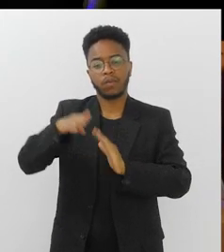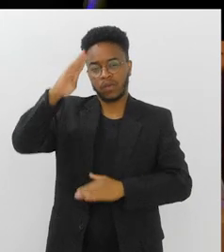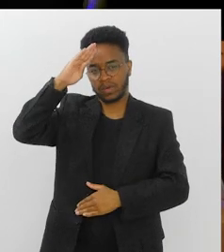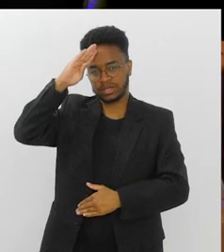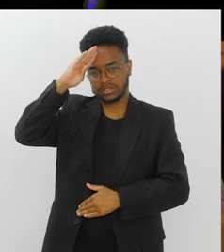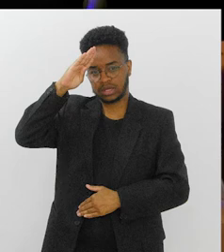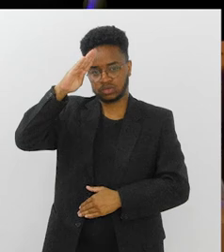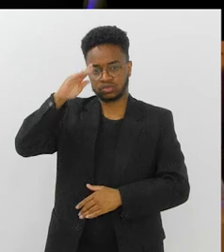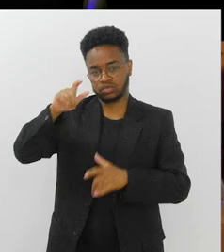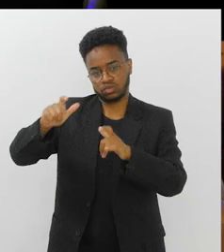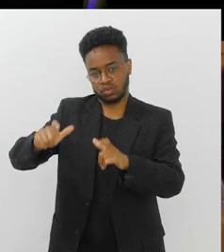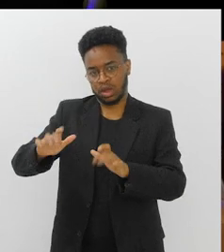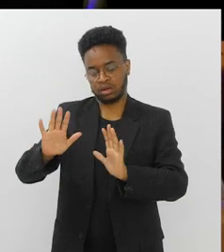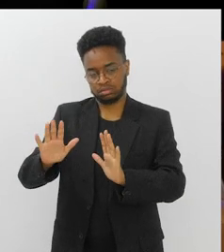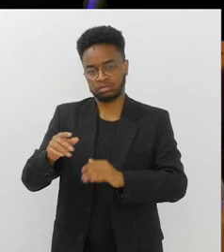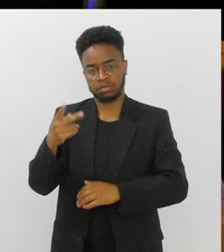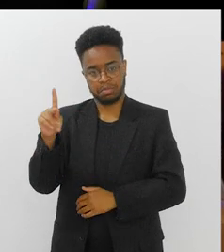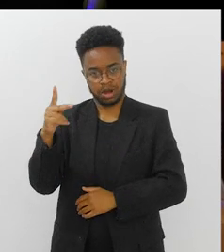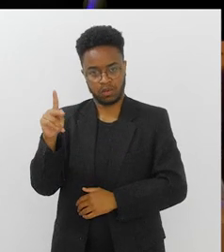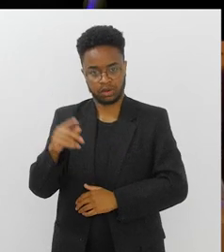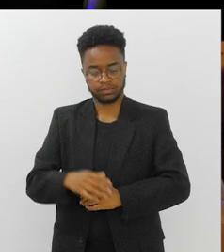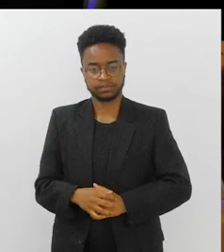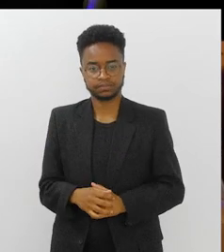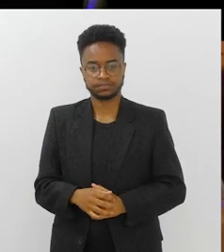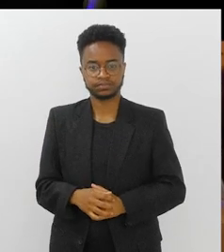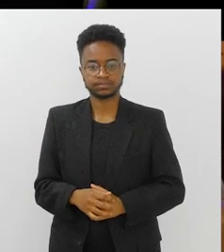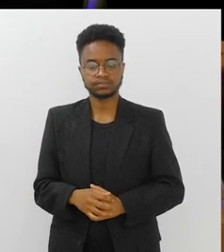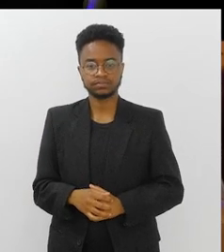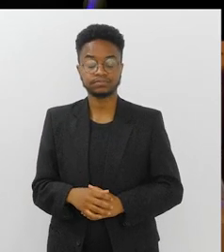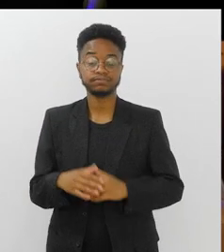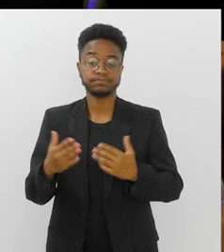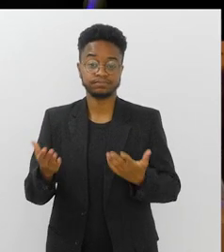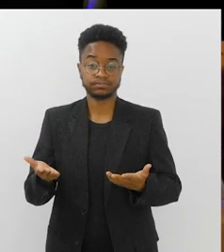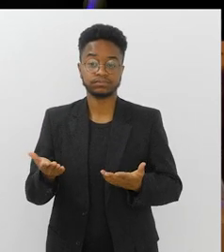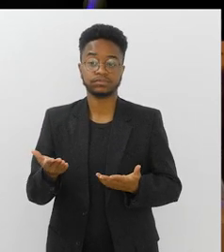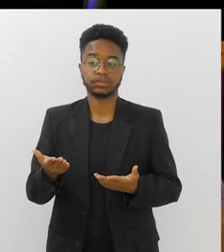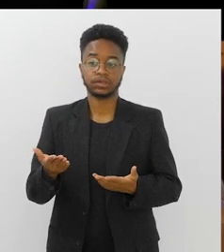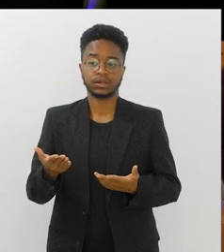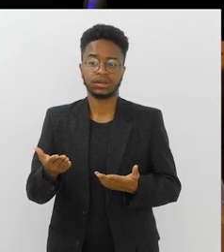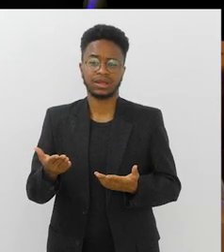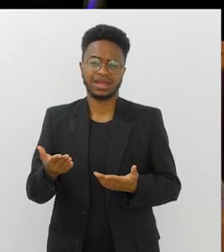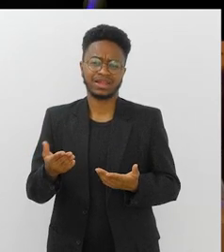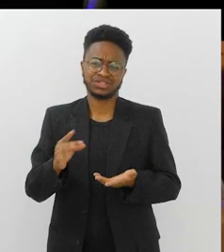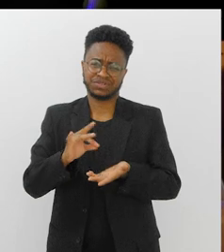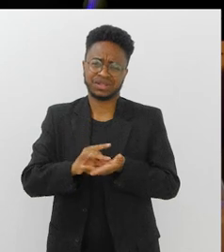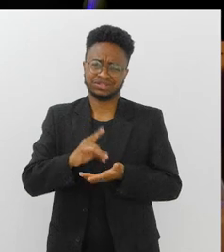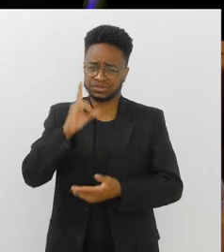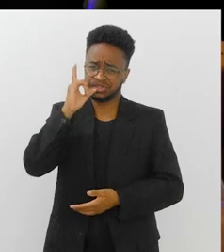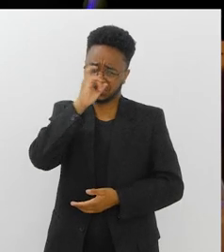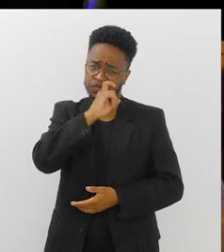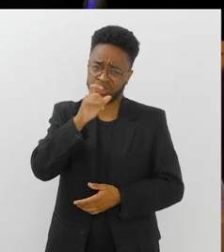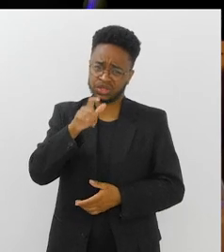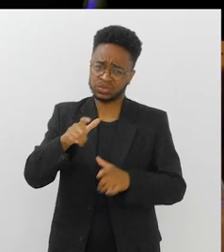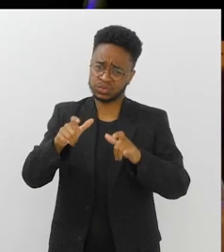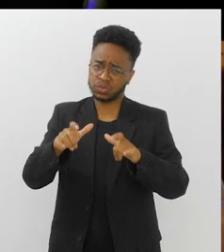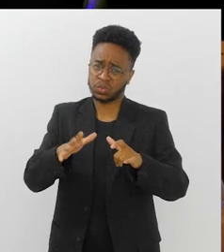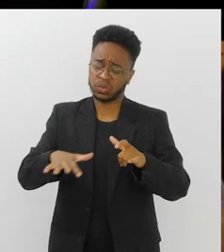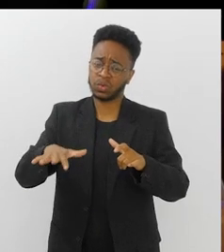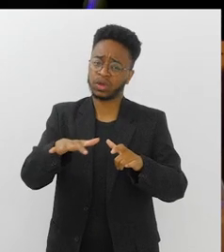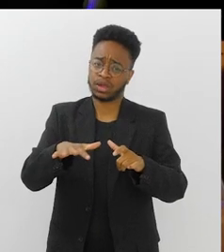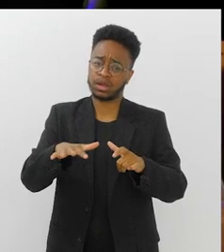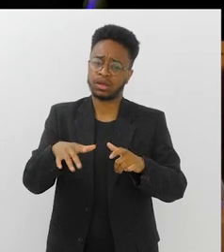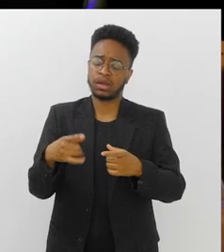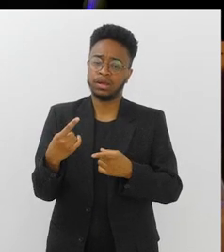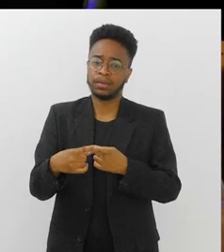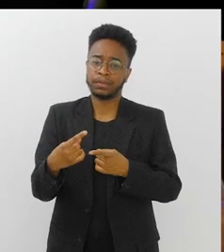exército Paraguai e e e a gente as condições eram muito ruins assim sabe de